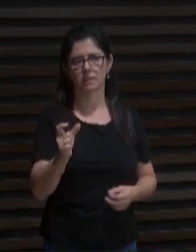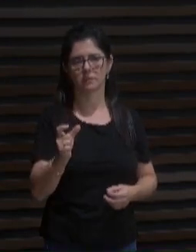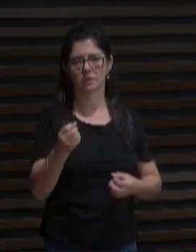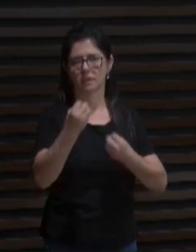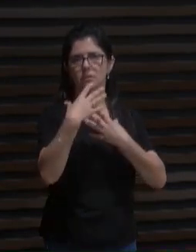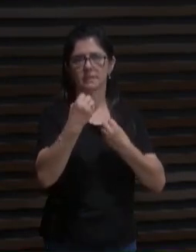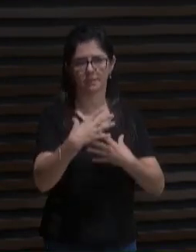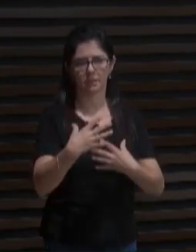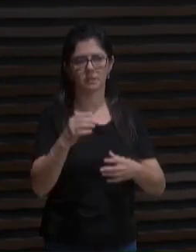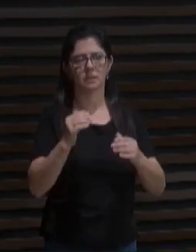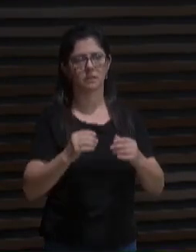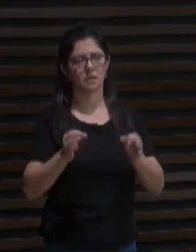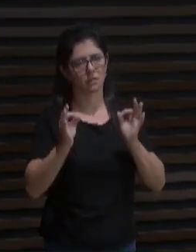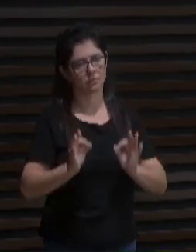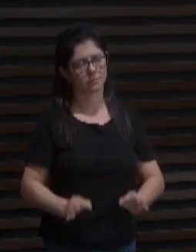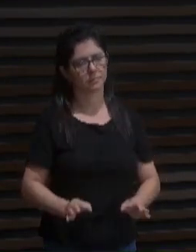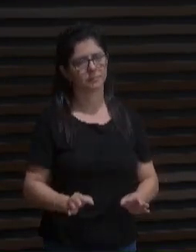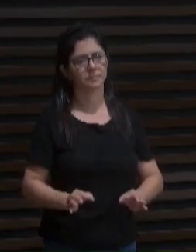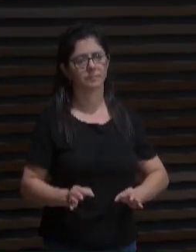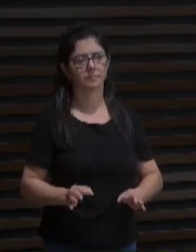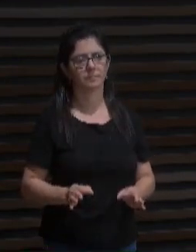e também proporciona a